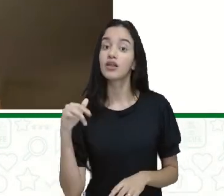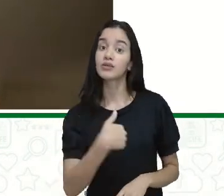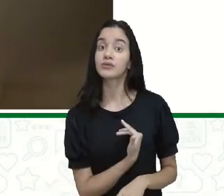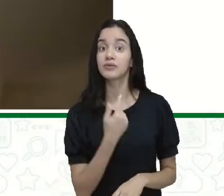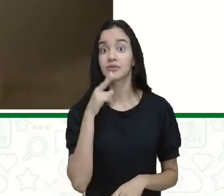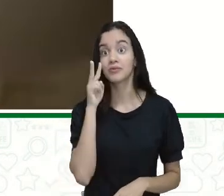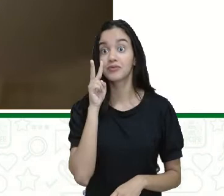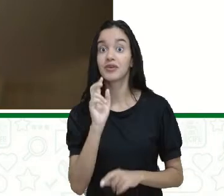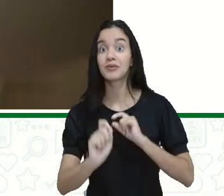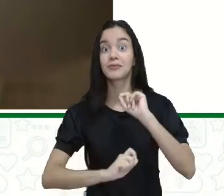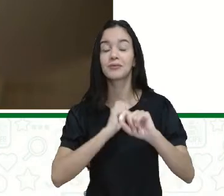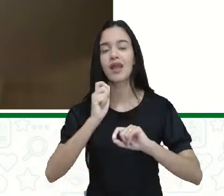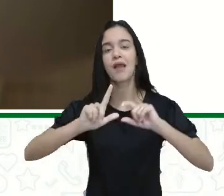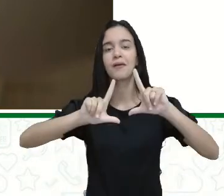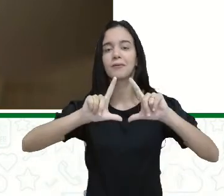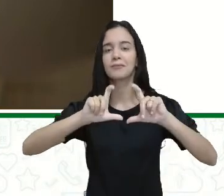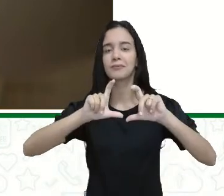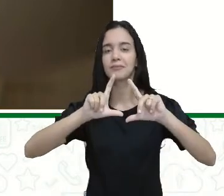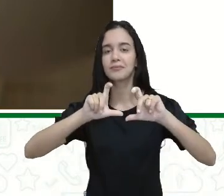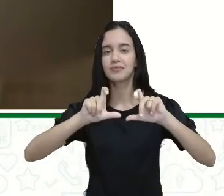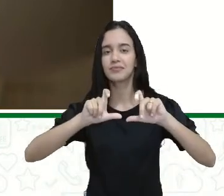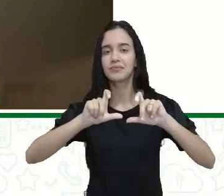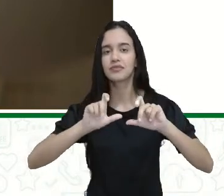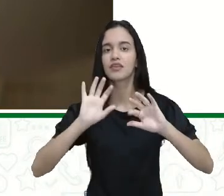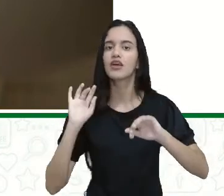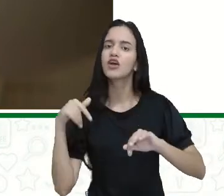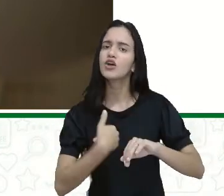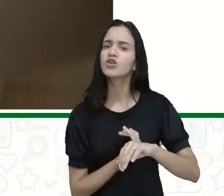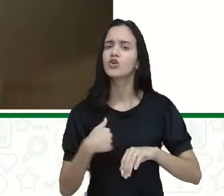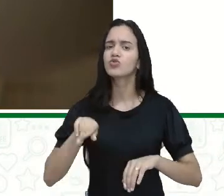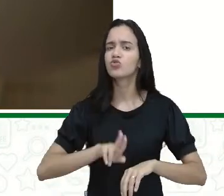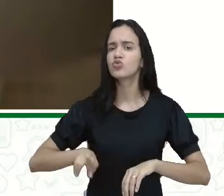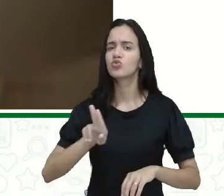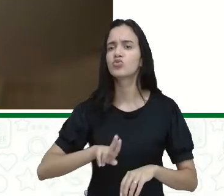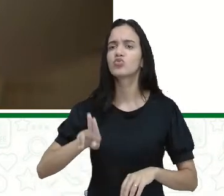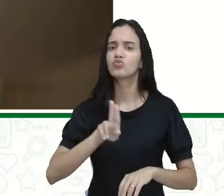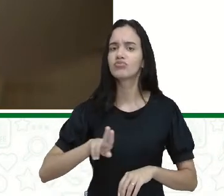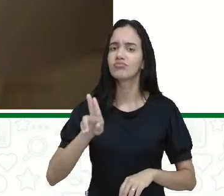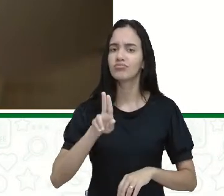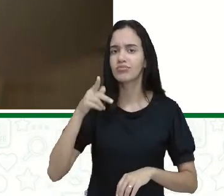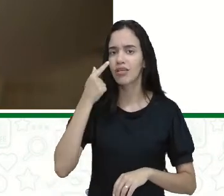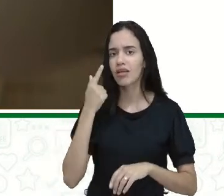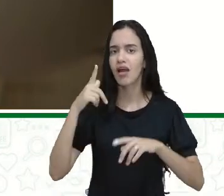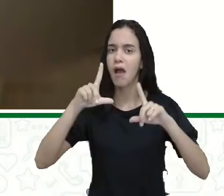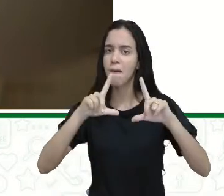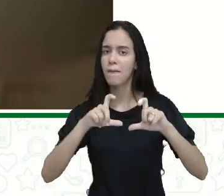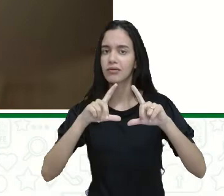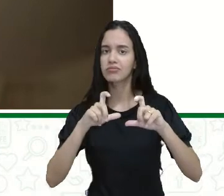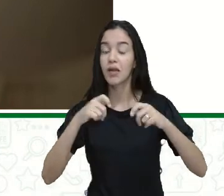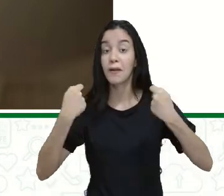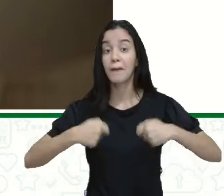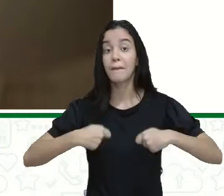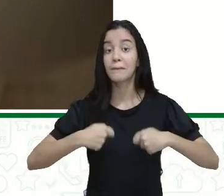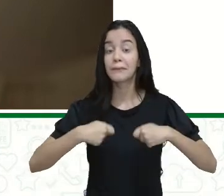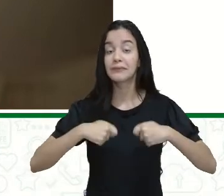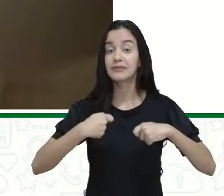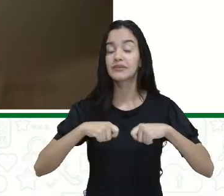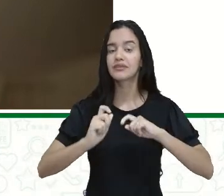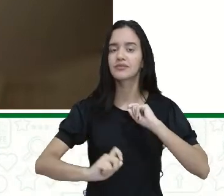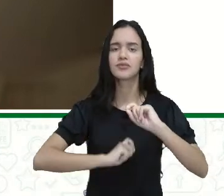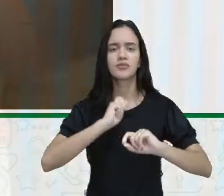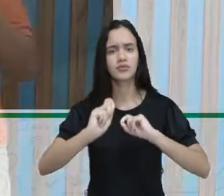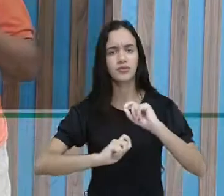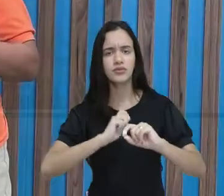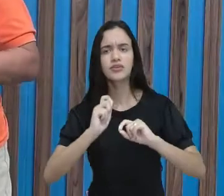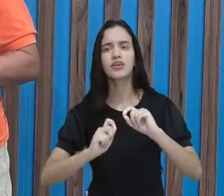vendo aí uma máquina fotográfica, né? A gente usava essa máquina fotográfica, precisava colocar